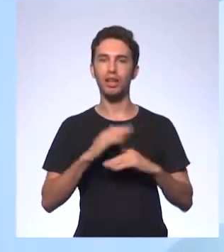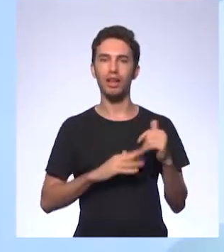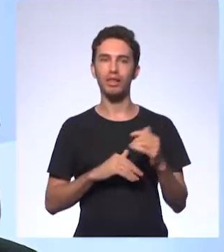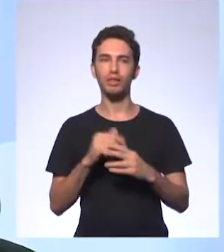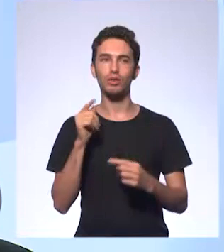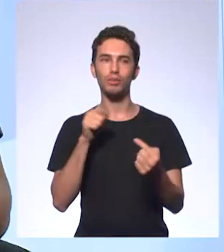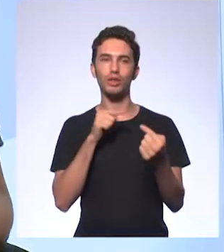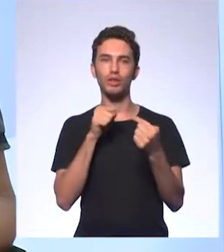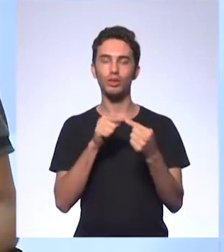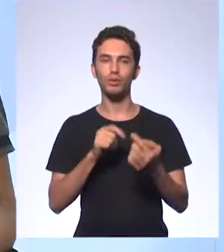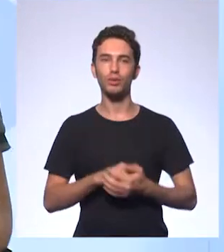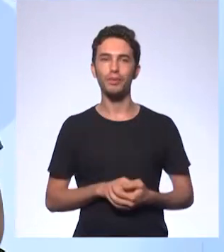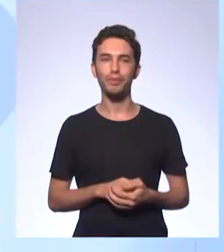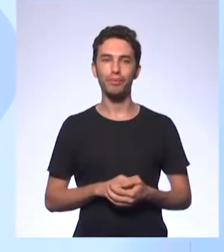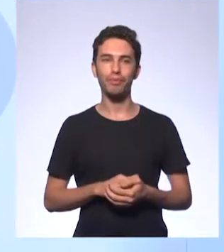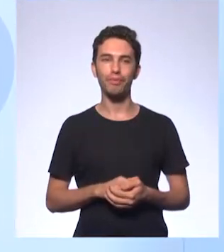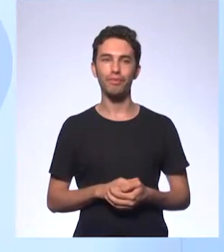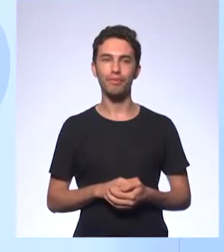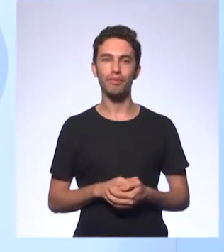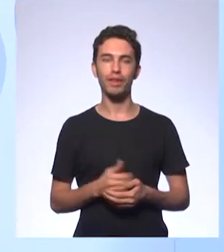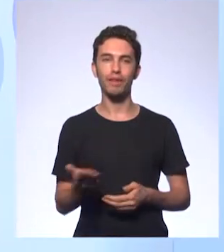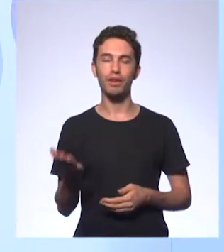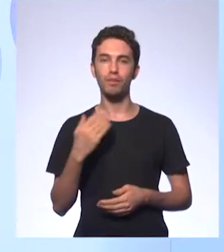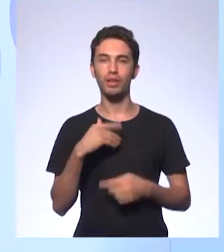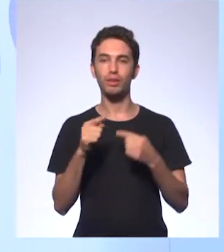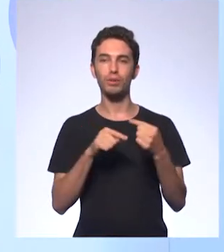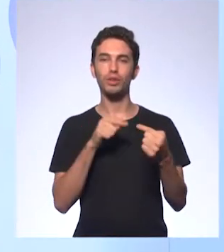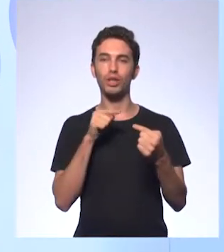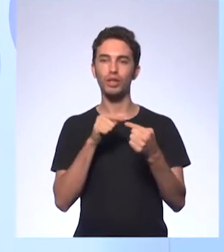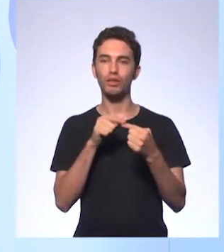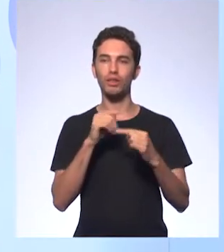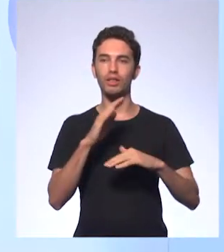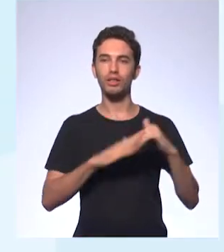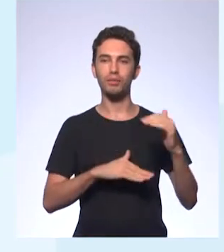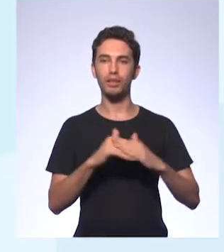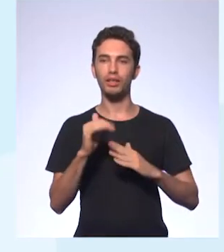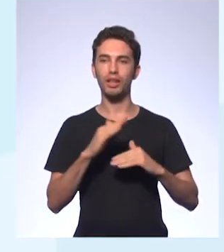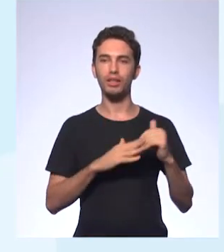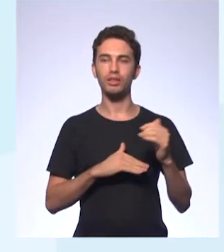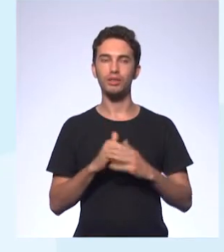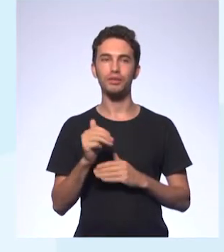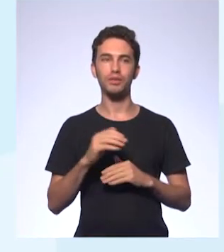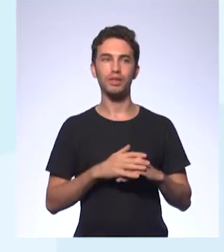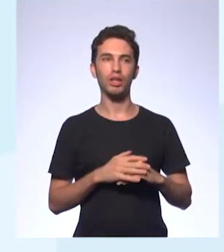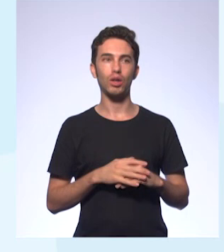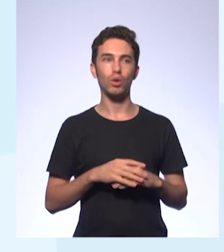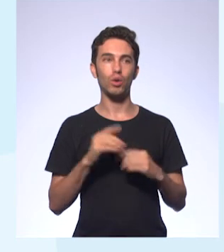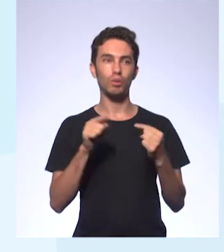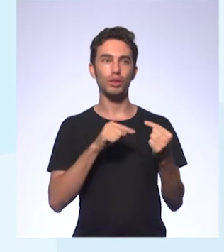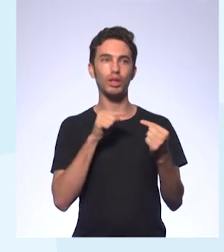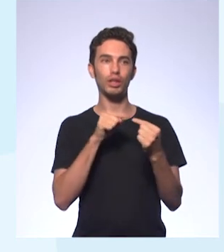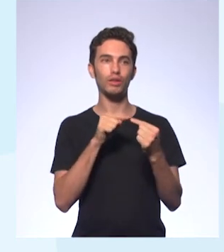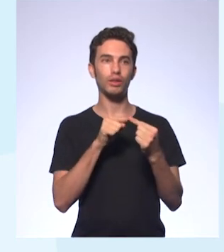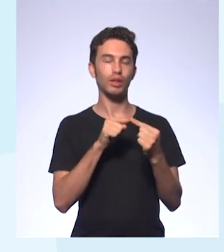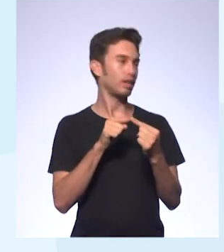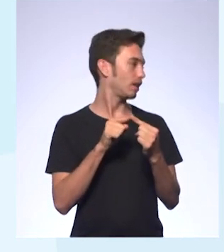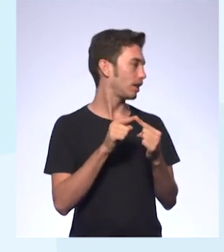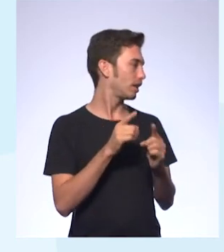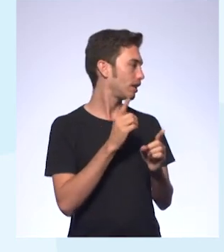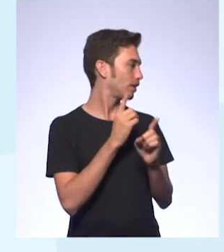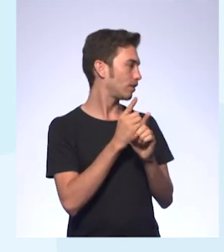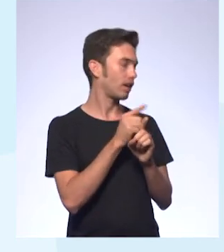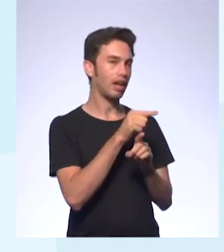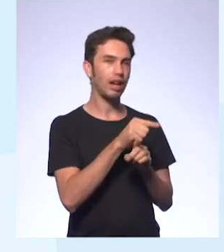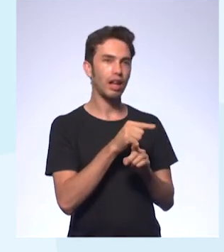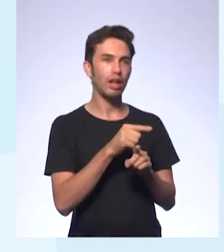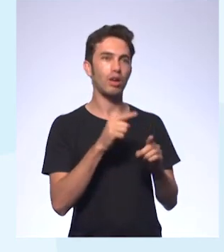lá. Muito bem. Vamos então aos objetivos da aula e a habilidade. Objetivo da aula: identificar o assunto e analisar o